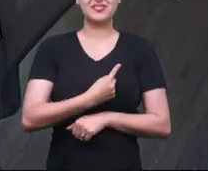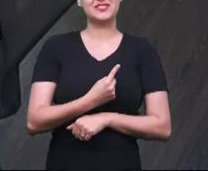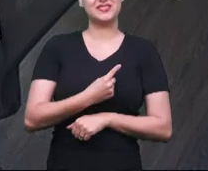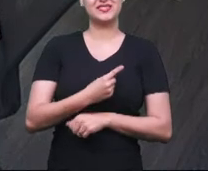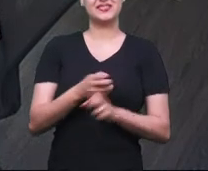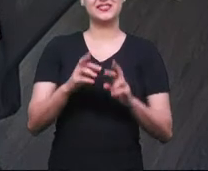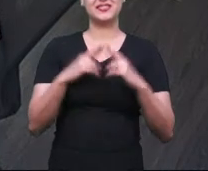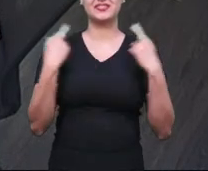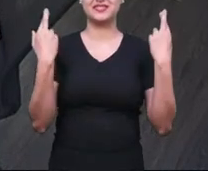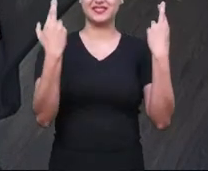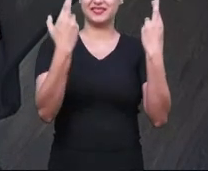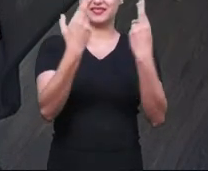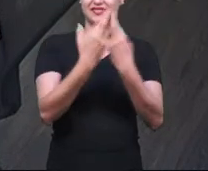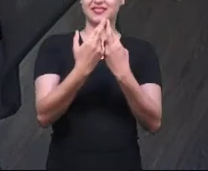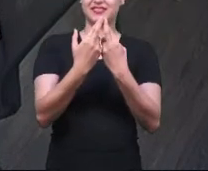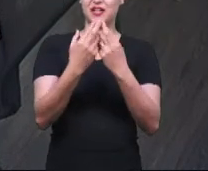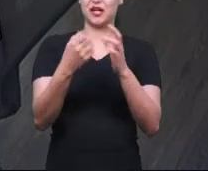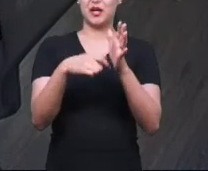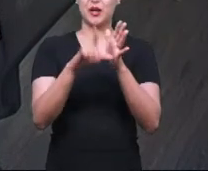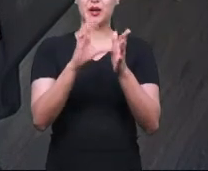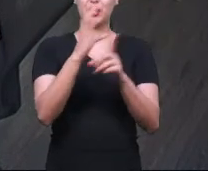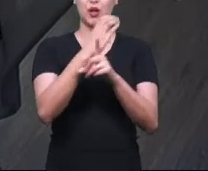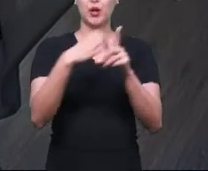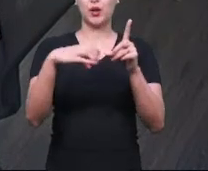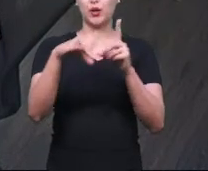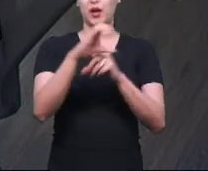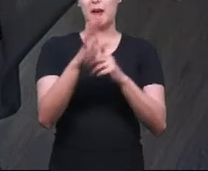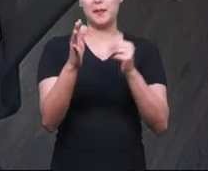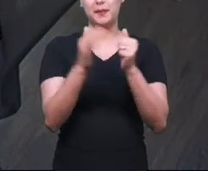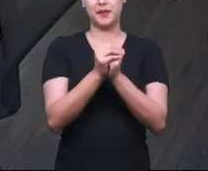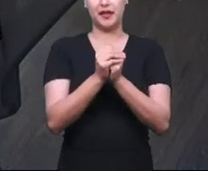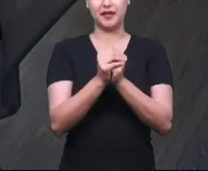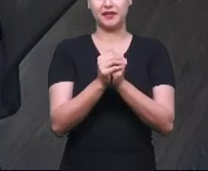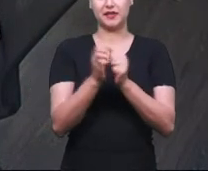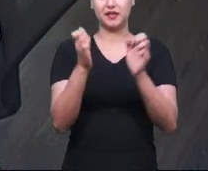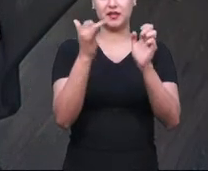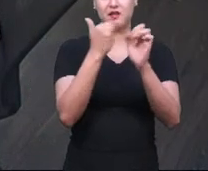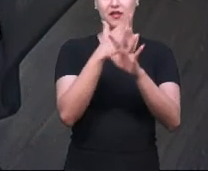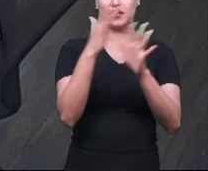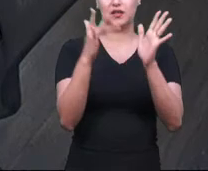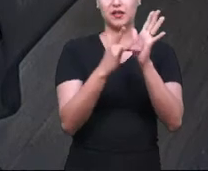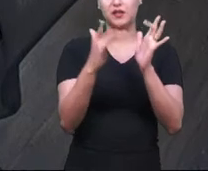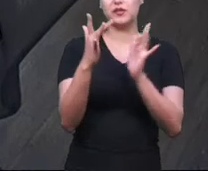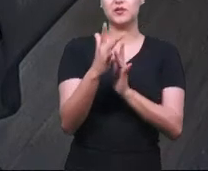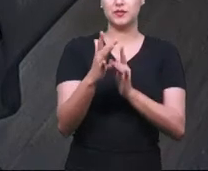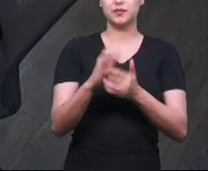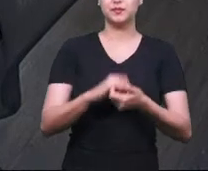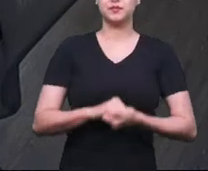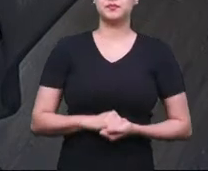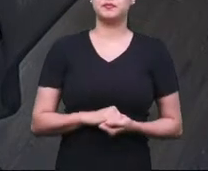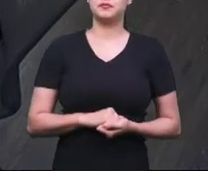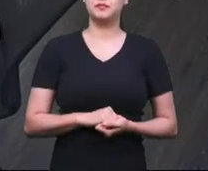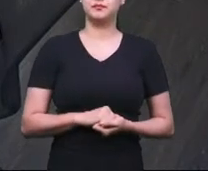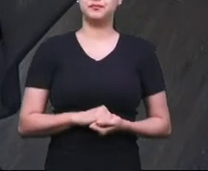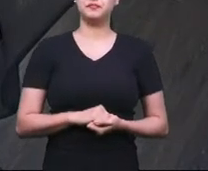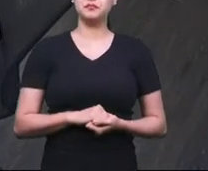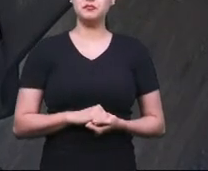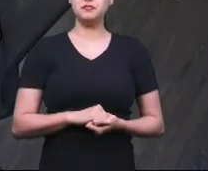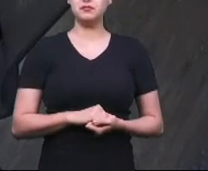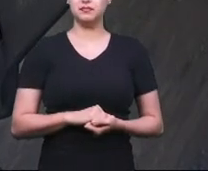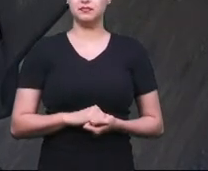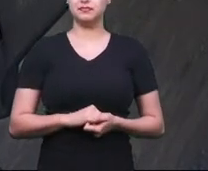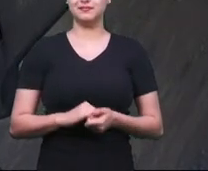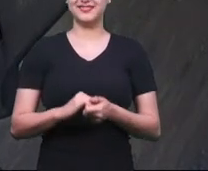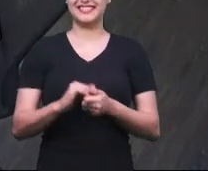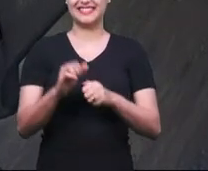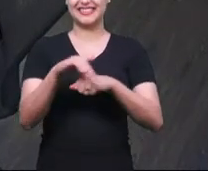reunião, desse pré-culto. Amém. Glória a Jesus. Pastor Edson, vamos começar aqui a conversar com o nosso querido pastor Antônio Carlos Oliveira.